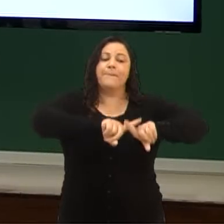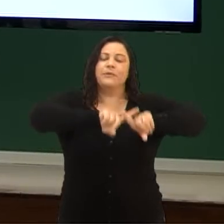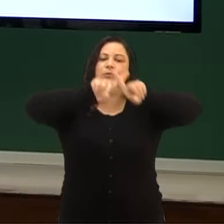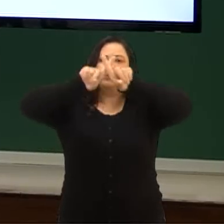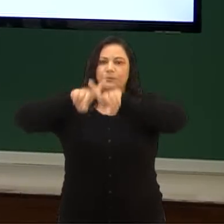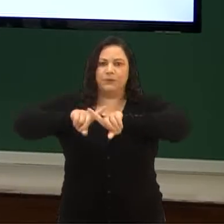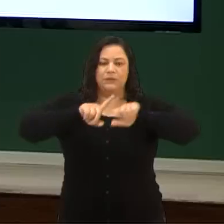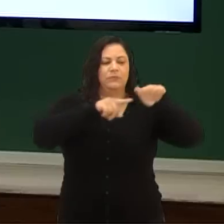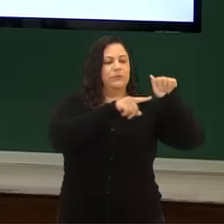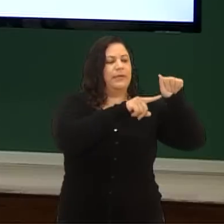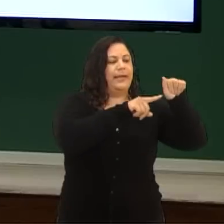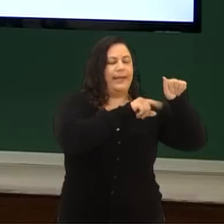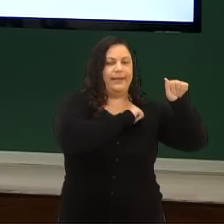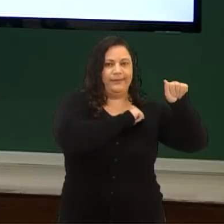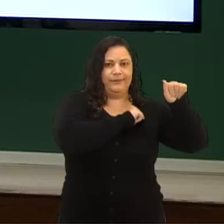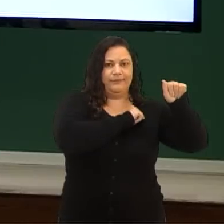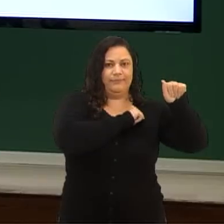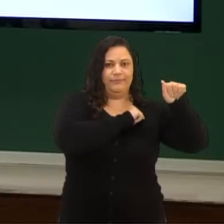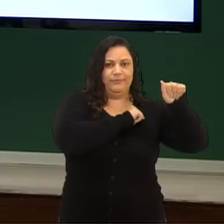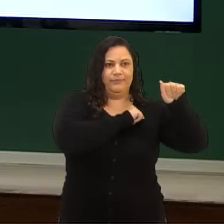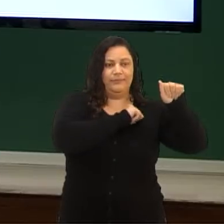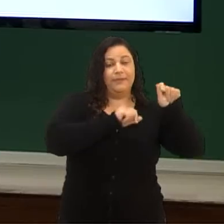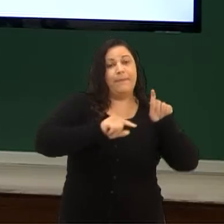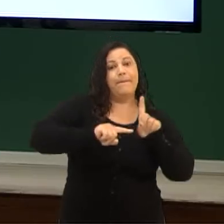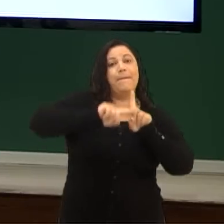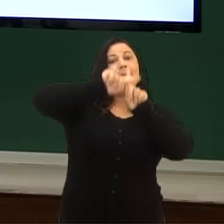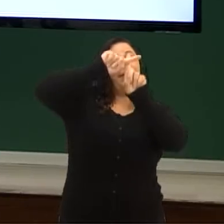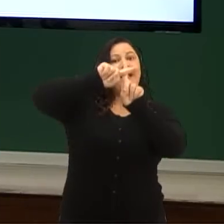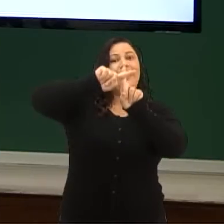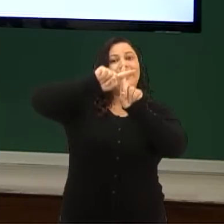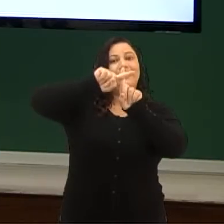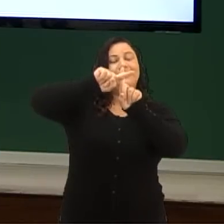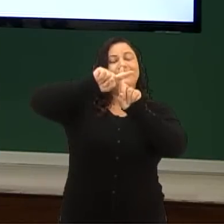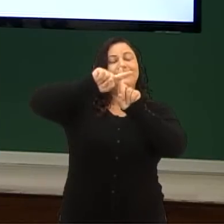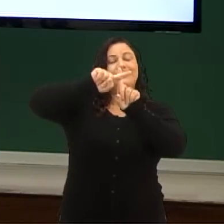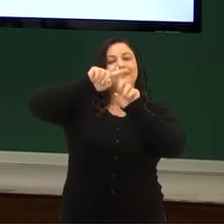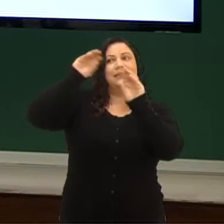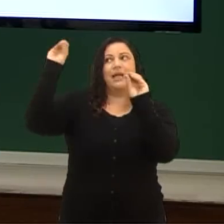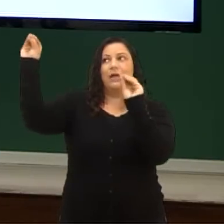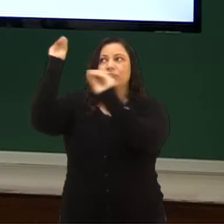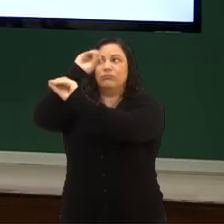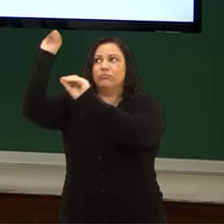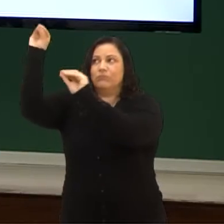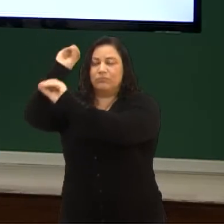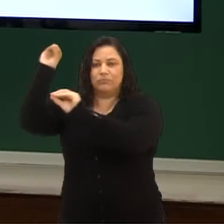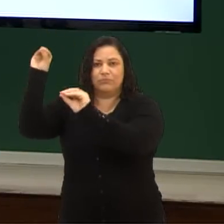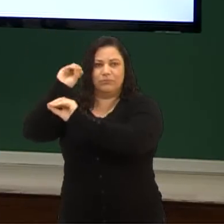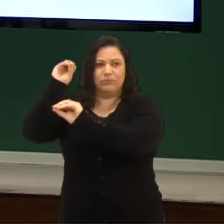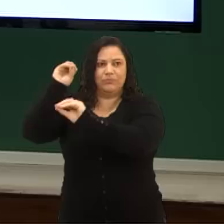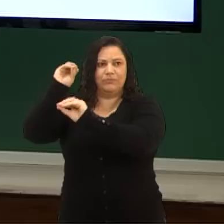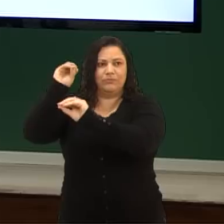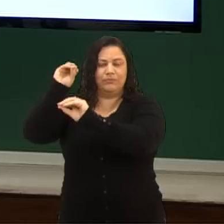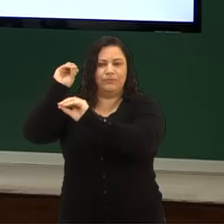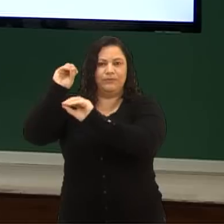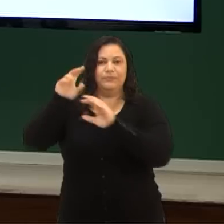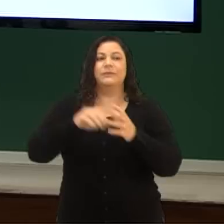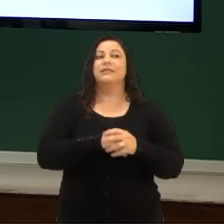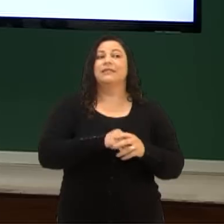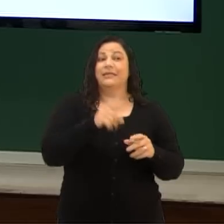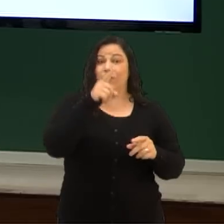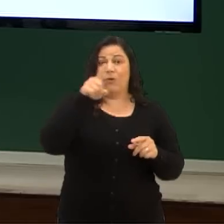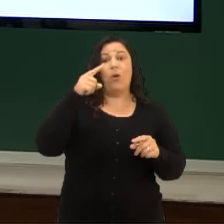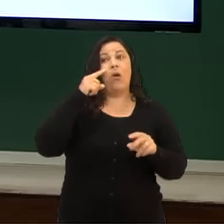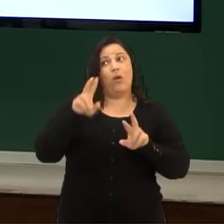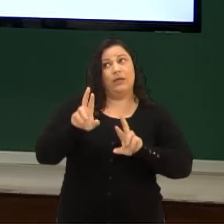matriz A mais a transposta. Cuidado que a matriz A, que está sendo multiplicada por 2, não é igual à